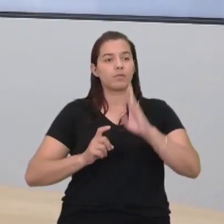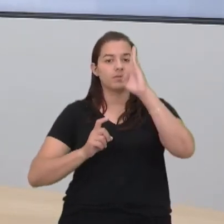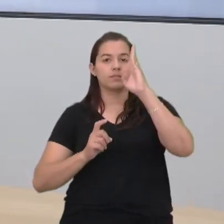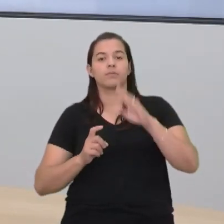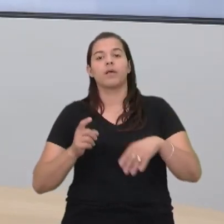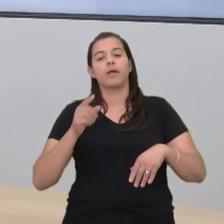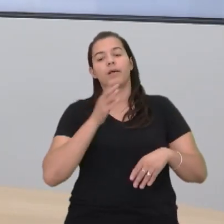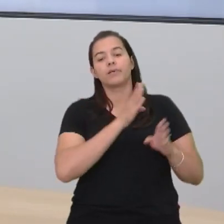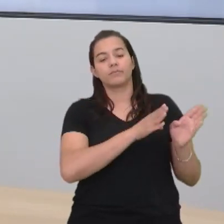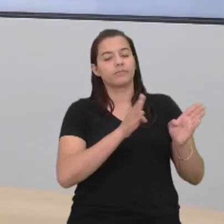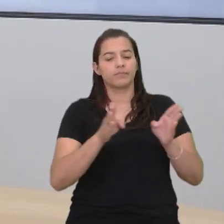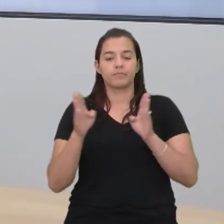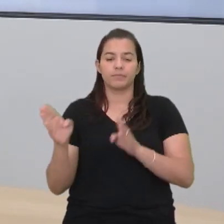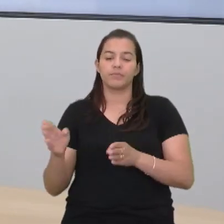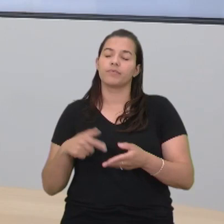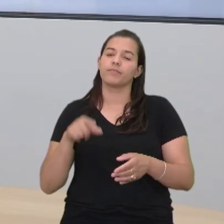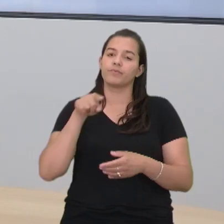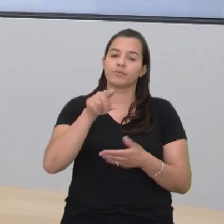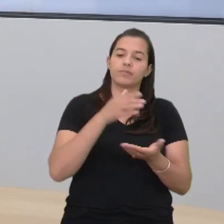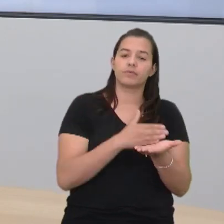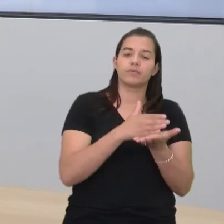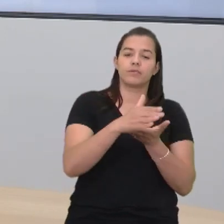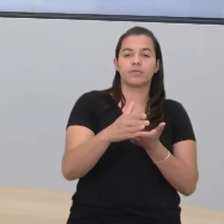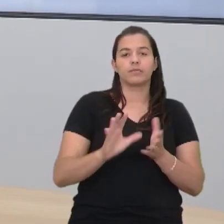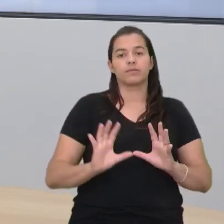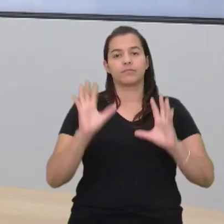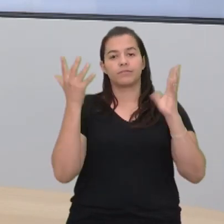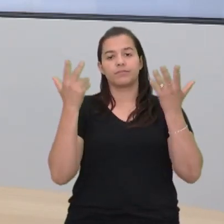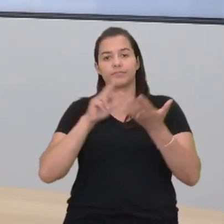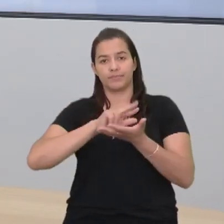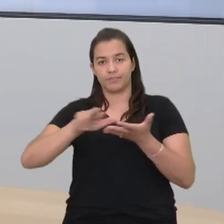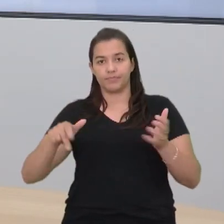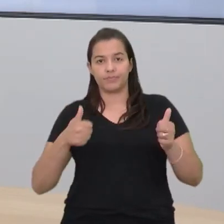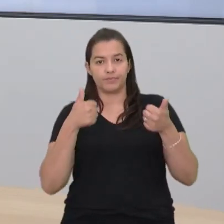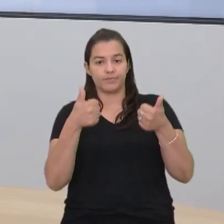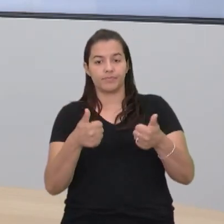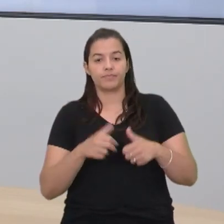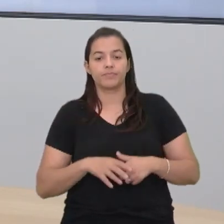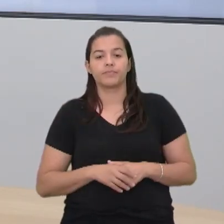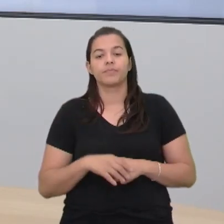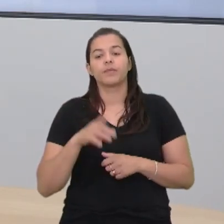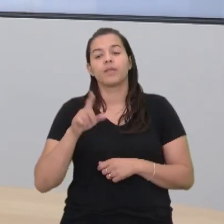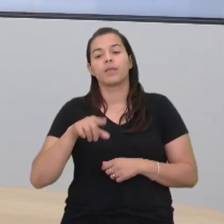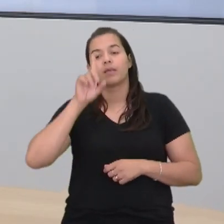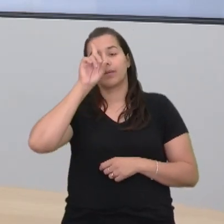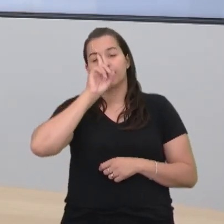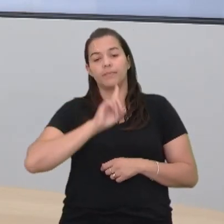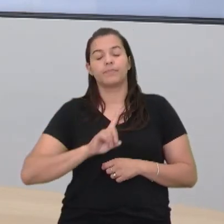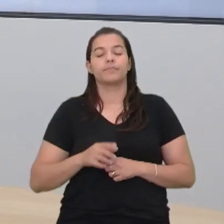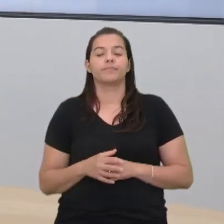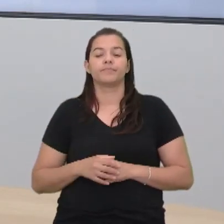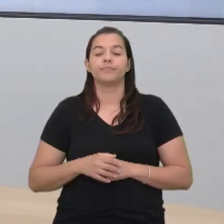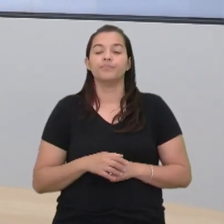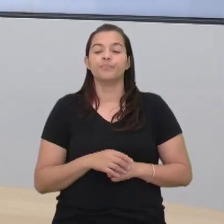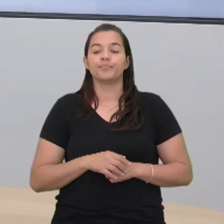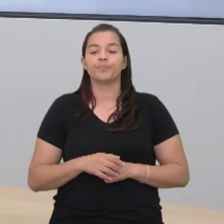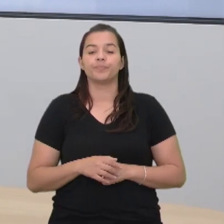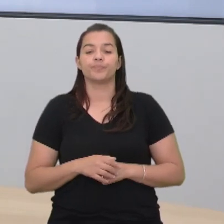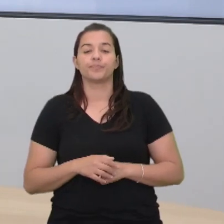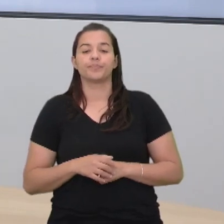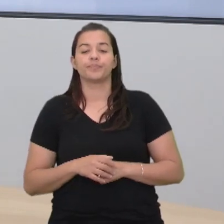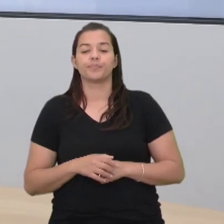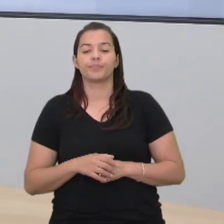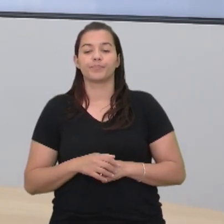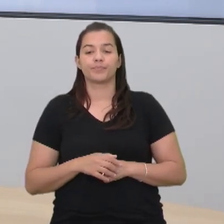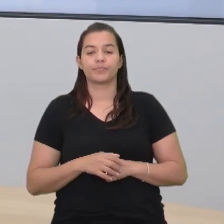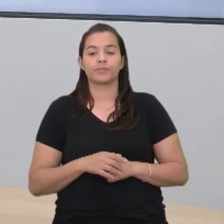Você escolhe esse comando. Então, você inicia com esse eventos. Tudo bem? Eventos na cor amarela. Tá bom. Agora, o próximo, controle. Esse